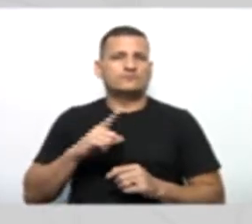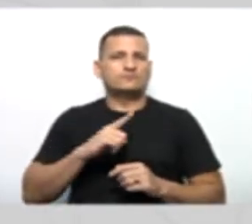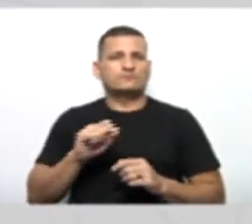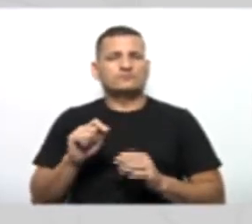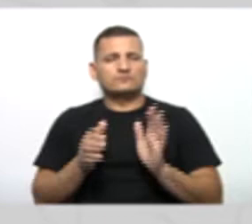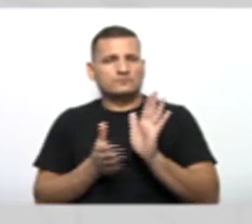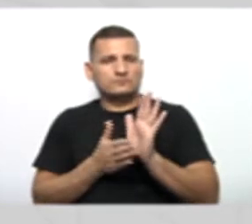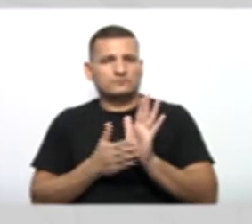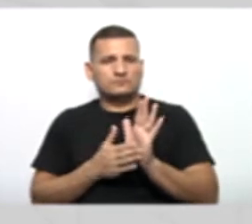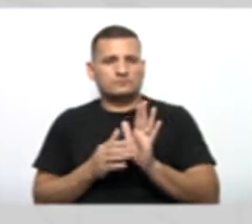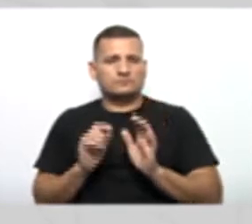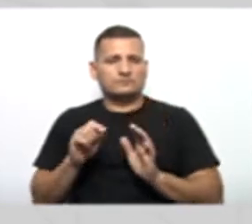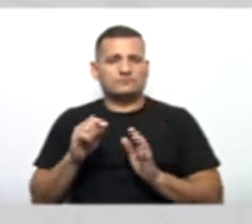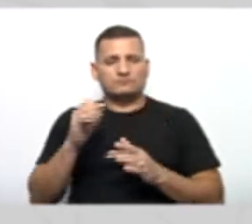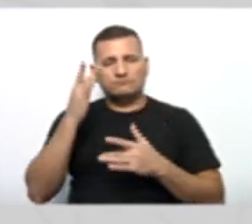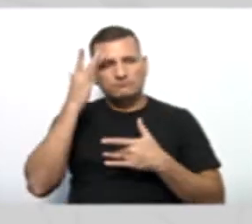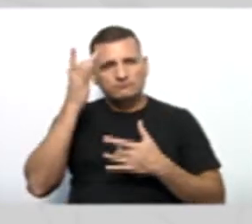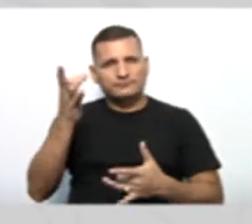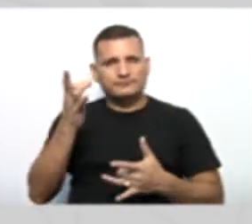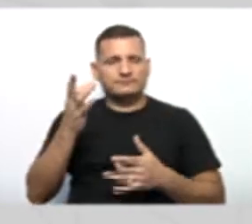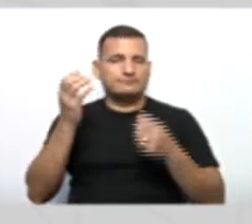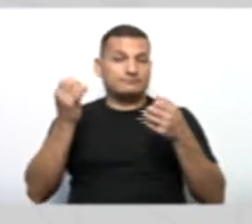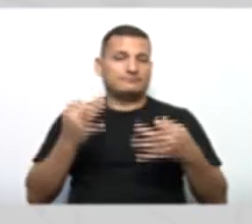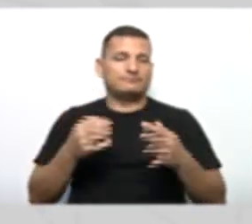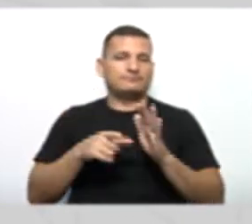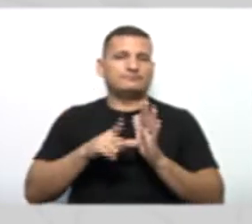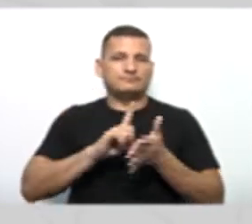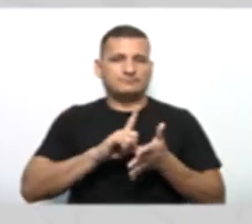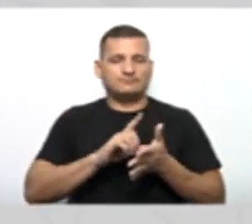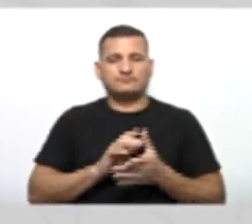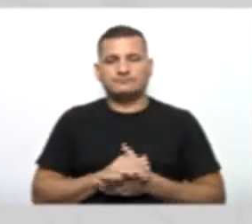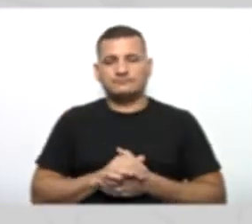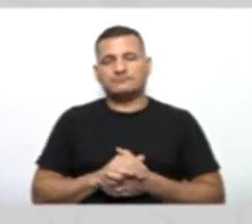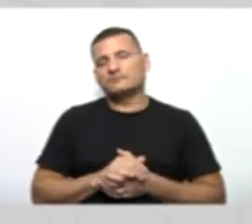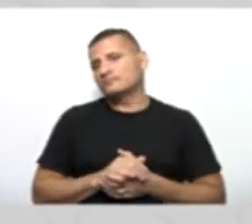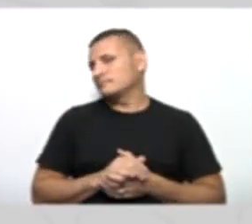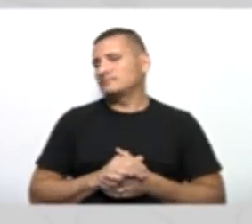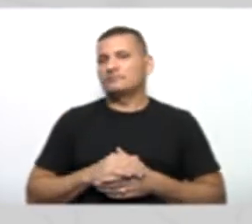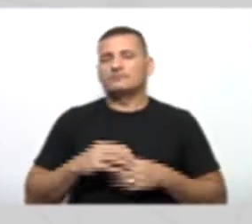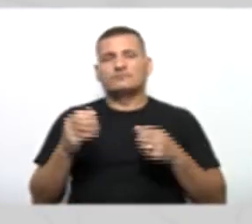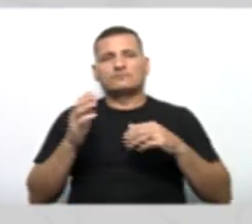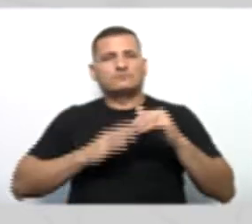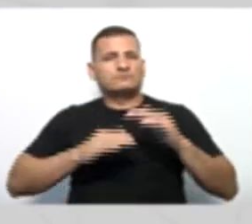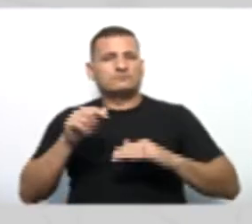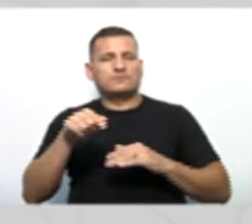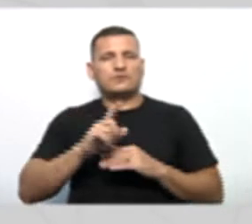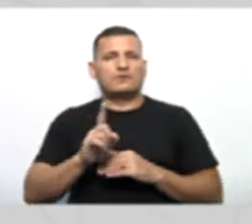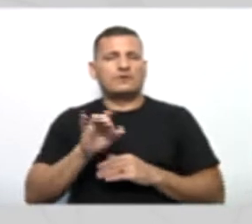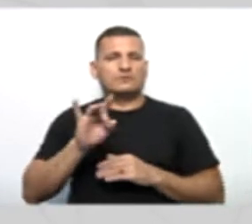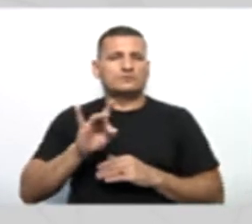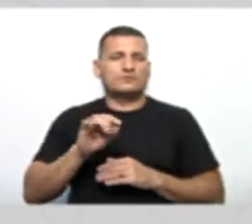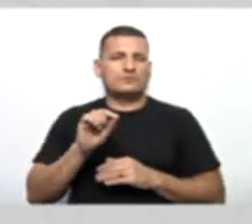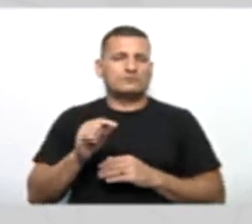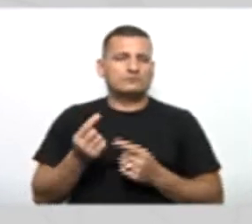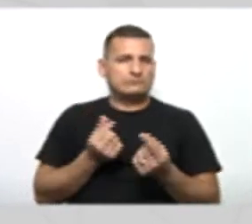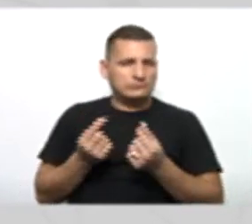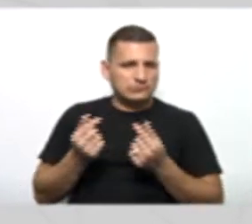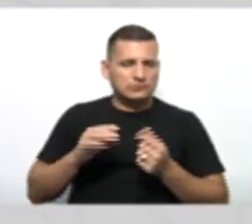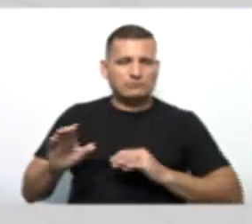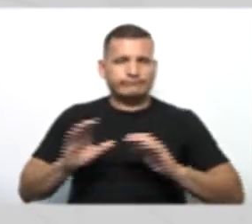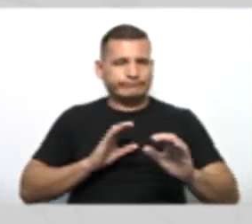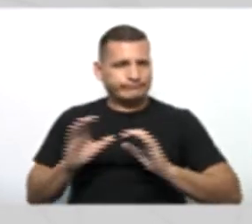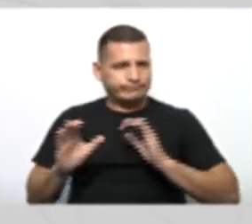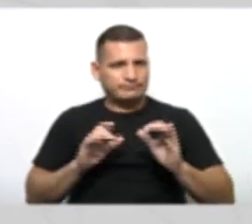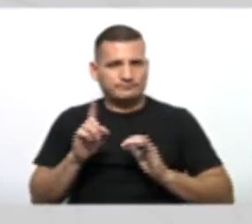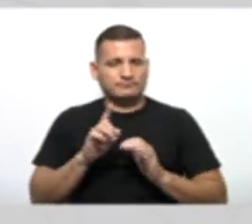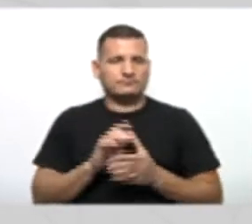propósito de fé né aquele que eu tinha dito anteriormente a profissão não deve ser apenas um meio de ganhar a vida